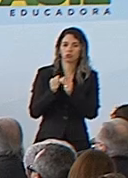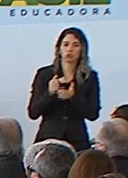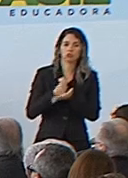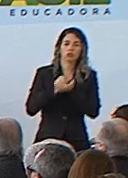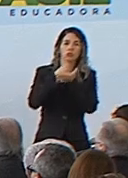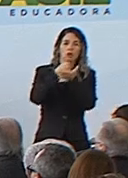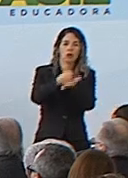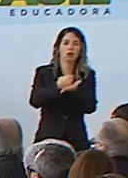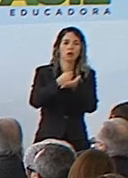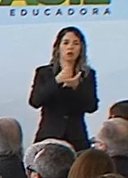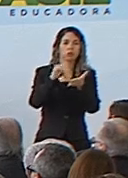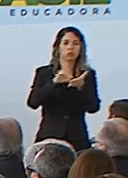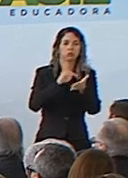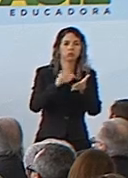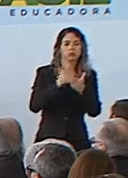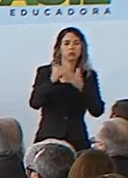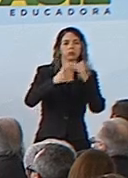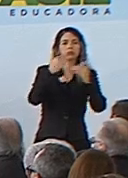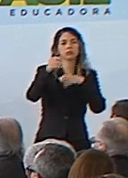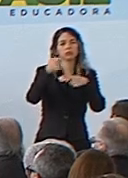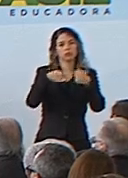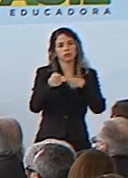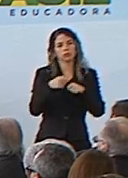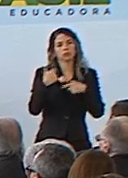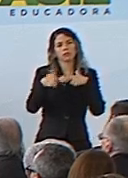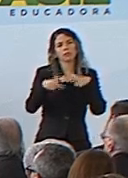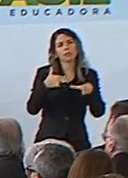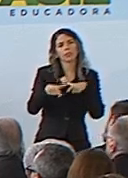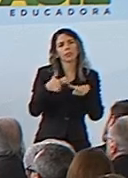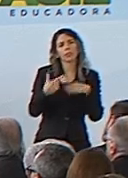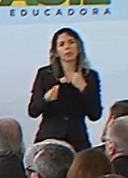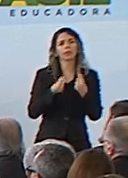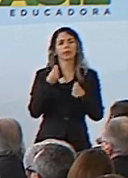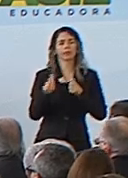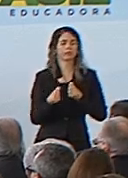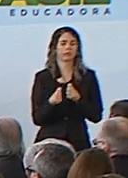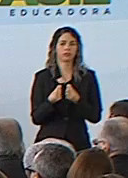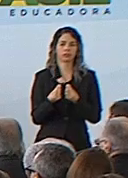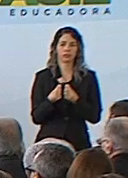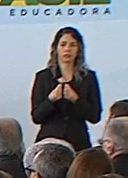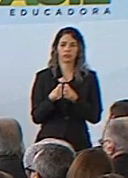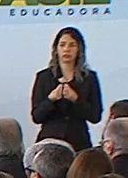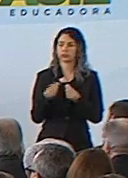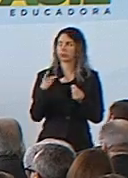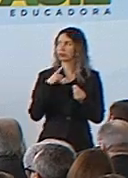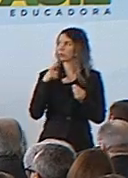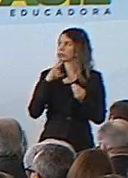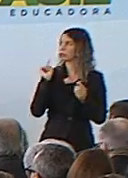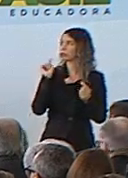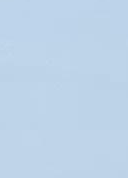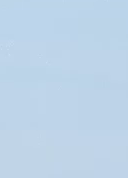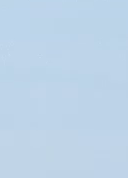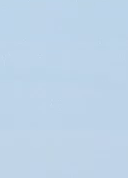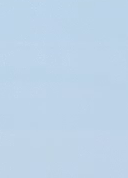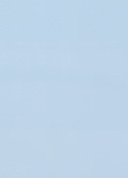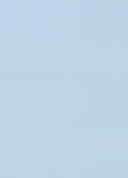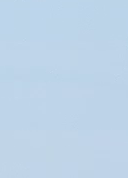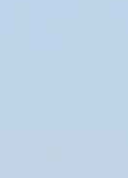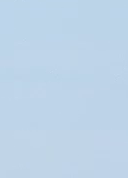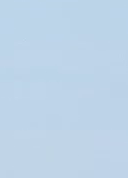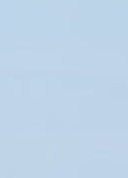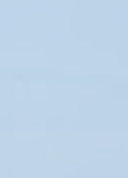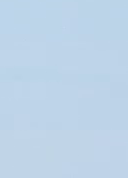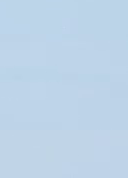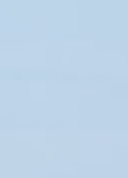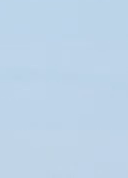secretário desenvolvimento econômico de trabalhar nesse sentido Ah muito mudou no país nesses